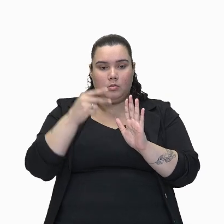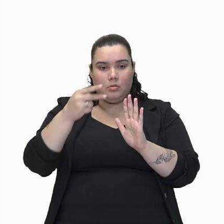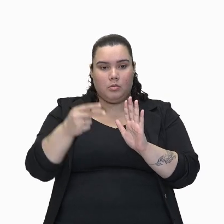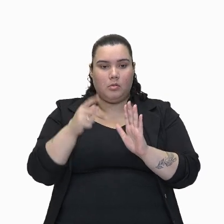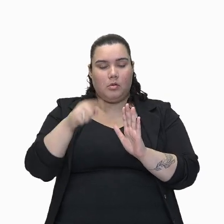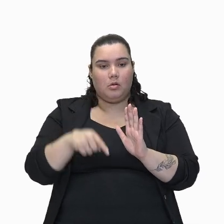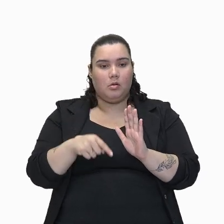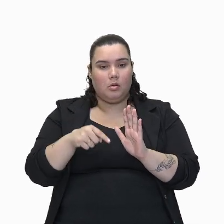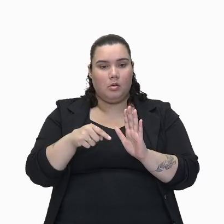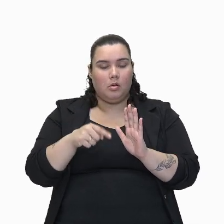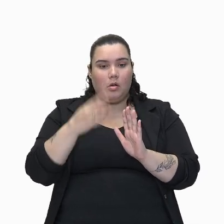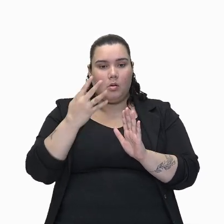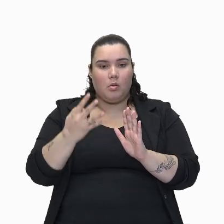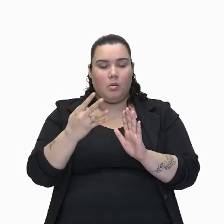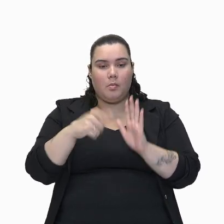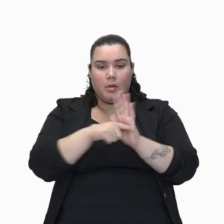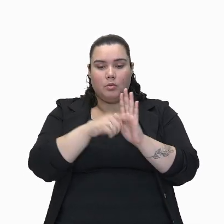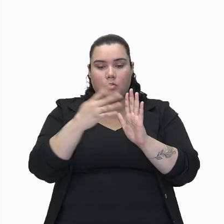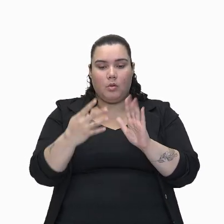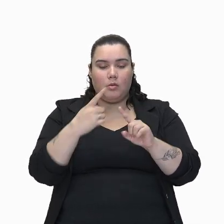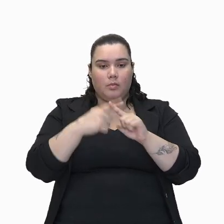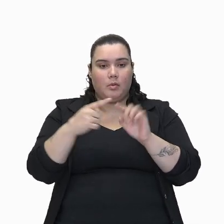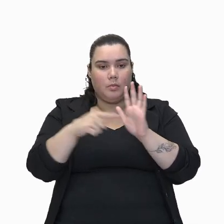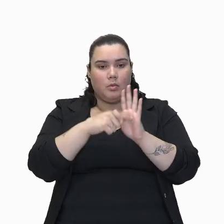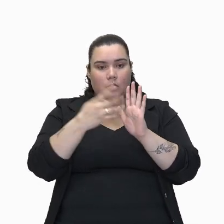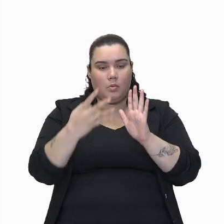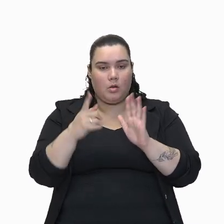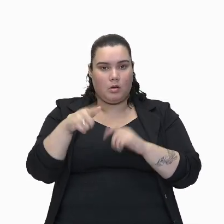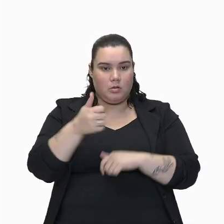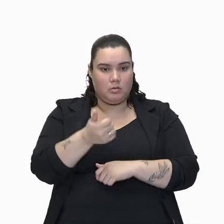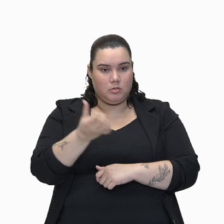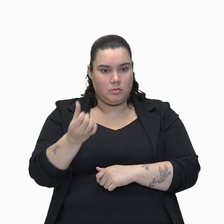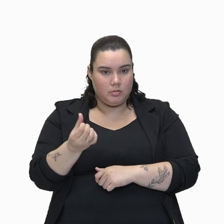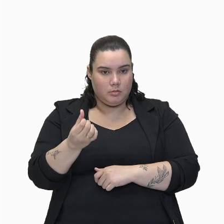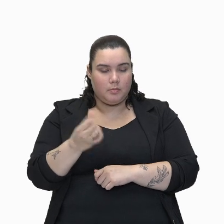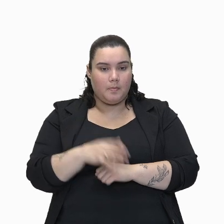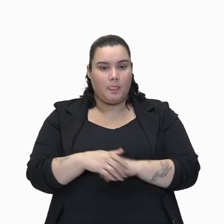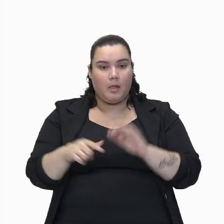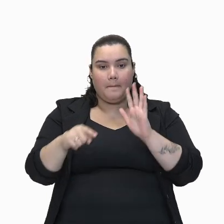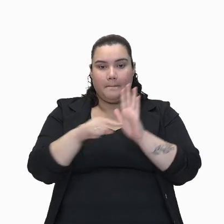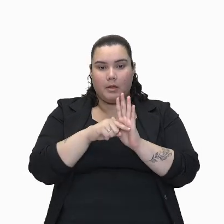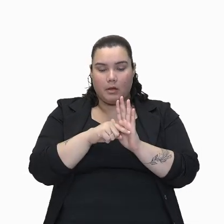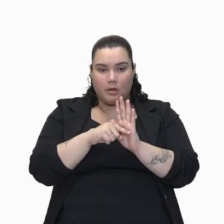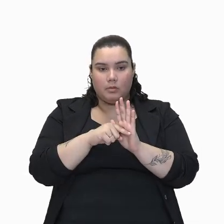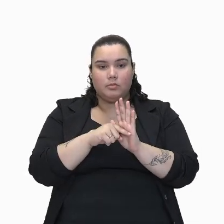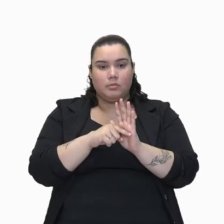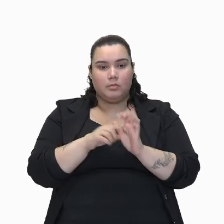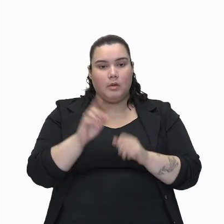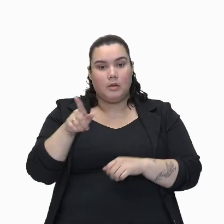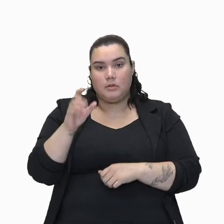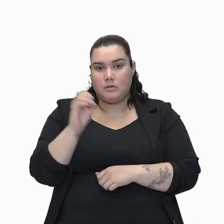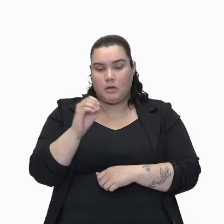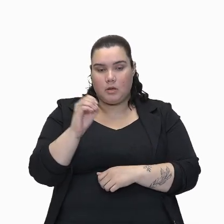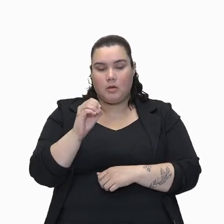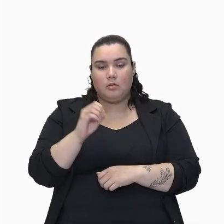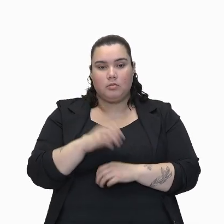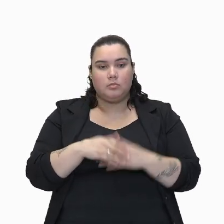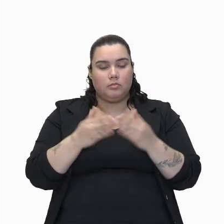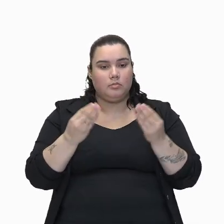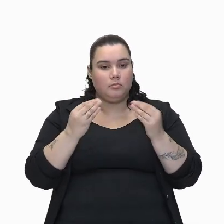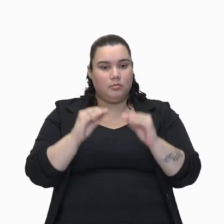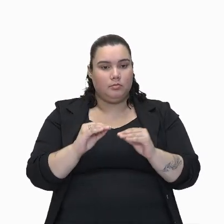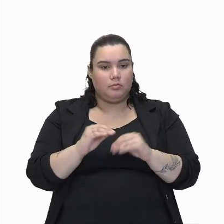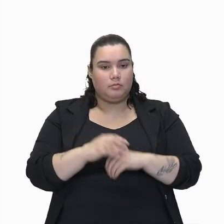que é 4, menos 4 vezes menos 4, que dá 16, menos aquele resultado ali vai ser 0. Então, vamos